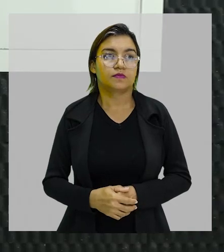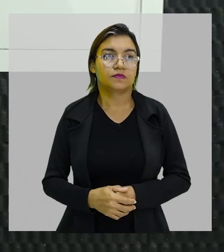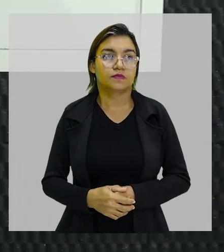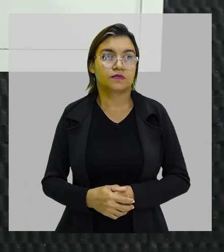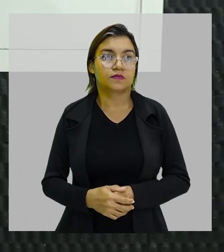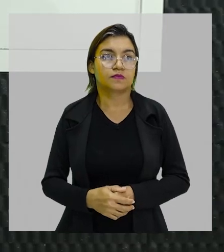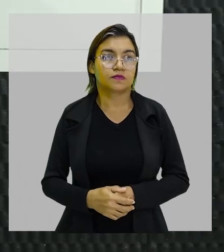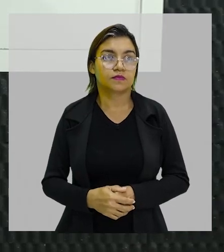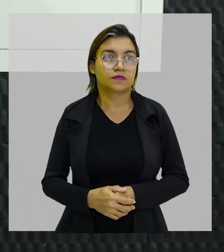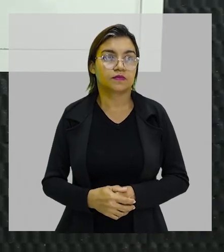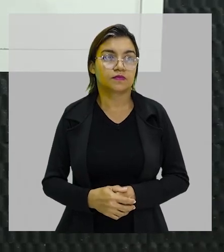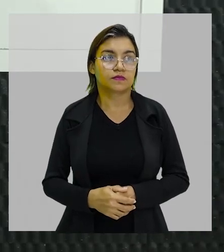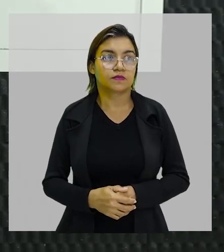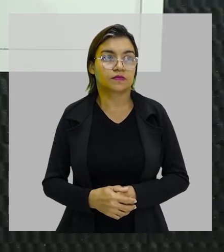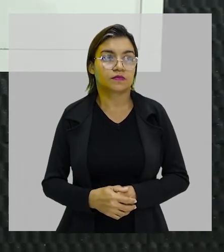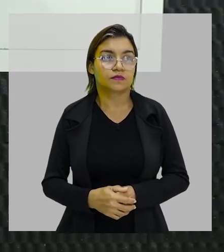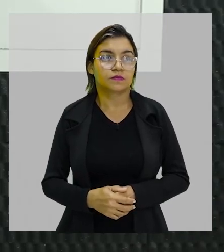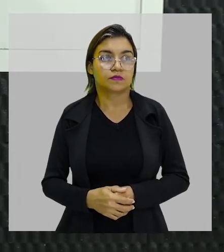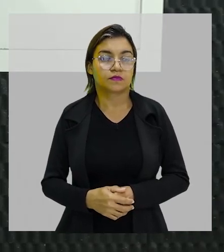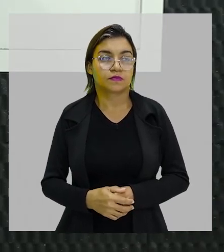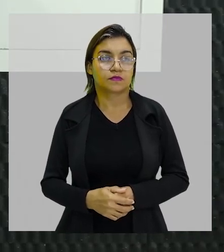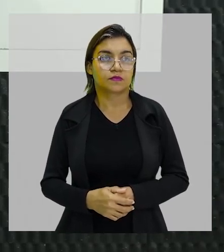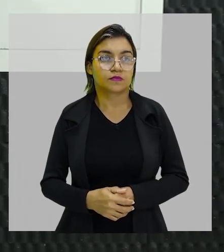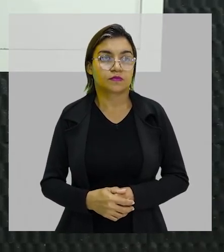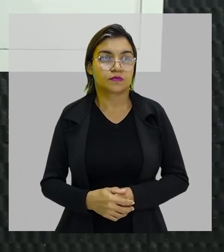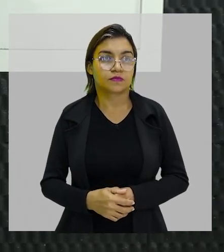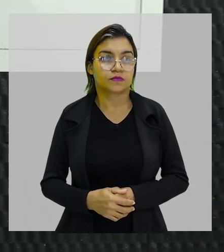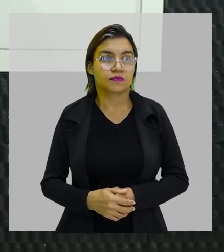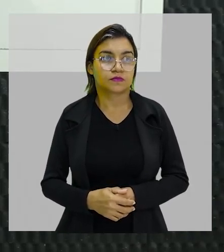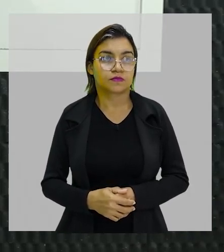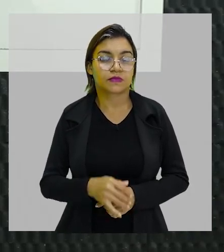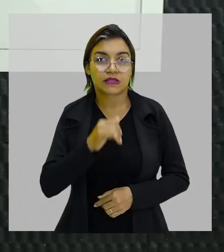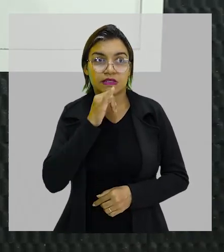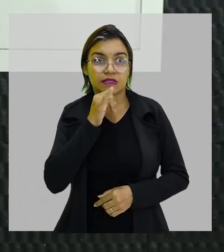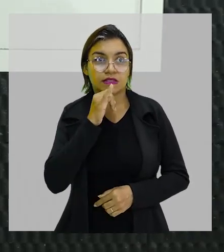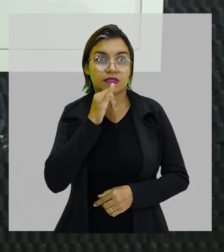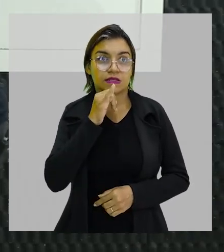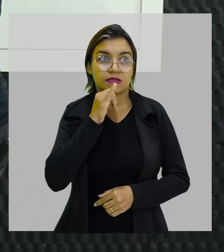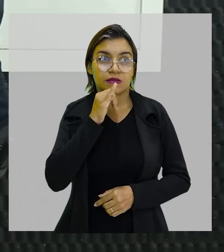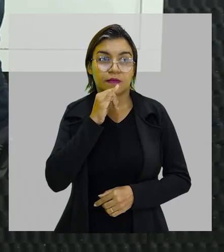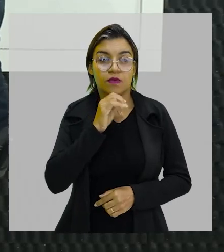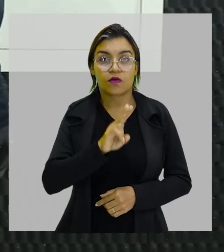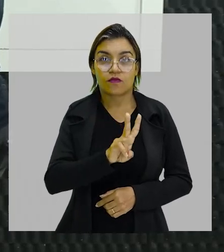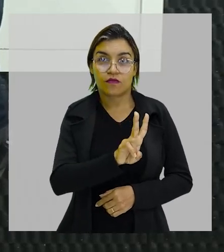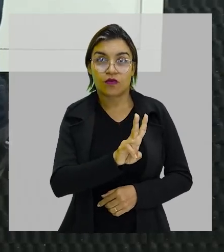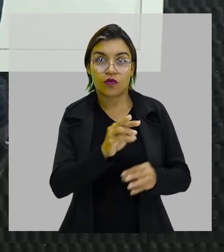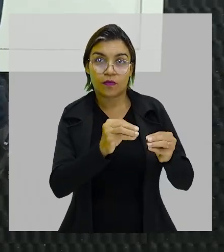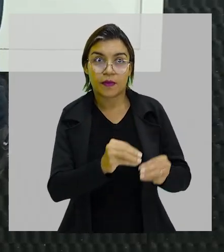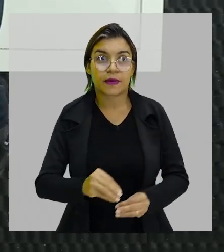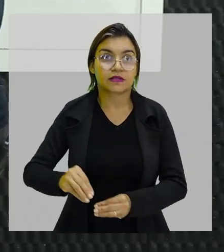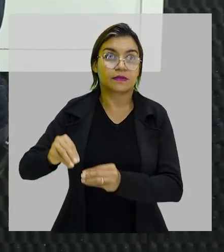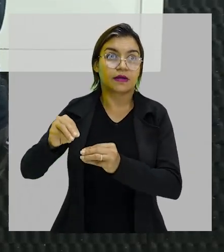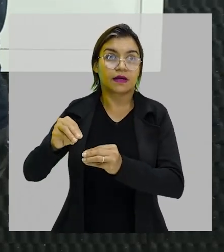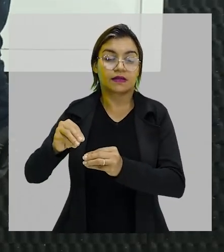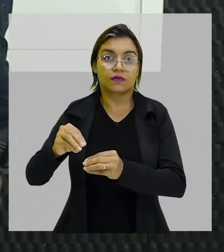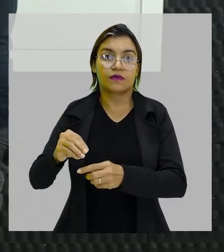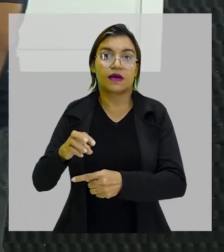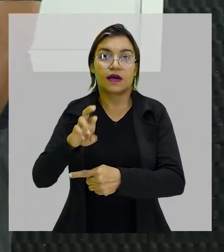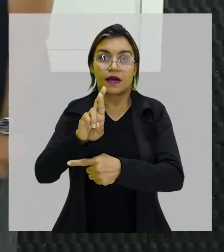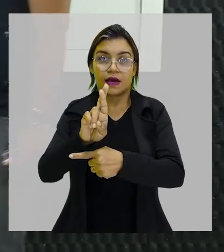T, volume que está dividindo, está multiplicando, desculpa, do outro lado, passa para cá dividindo, ó. Então,